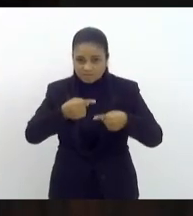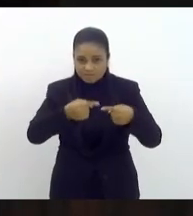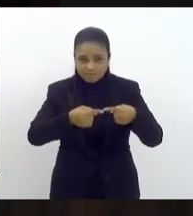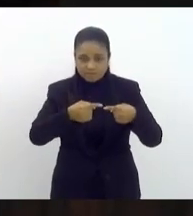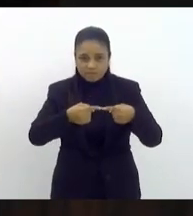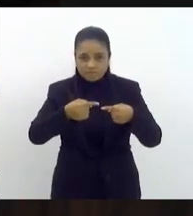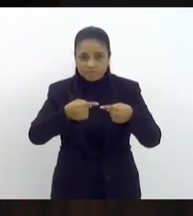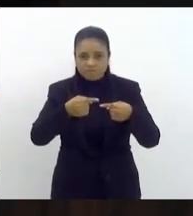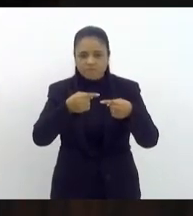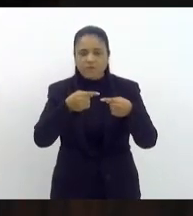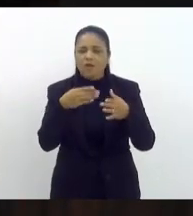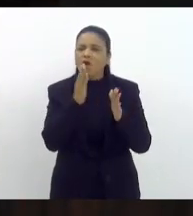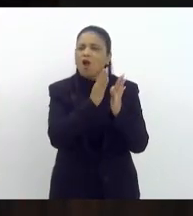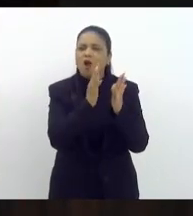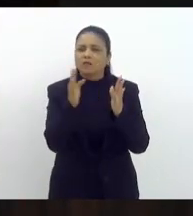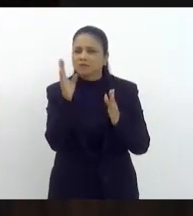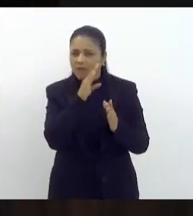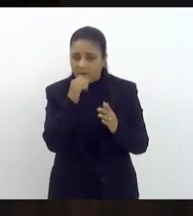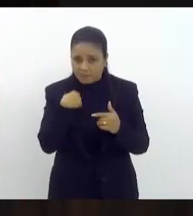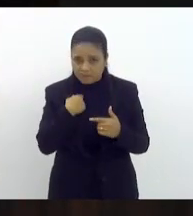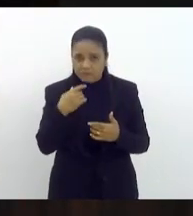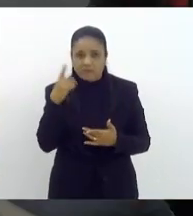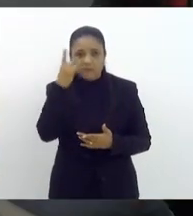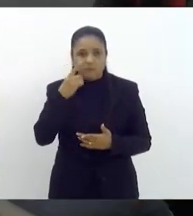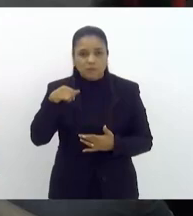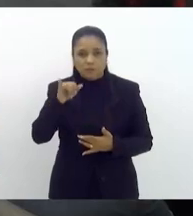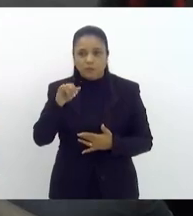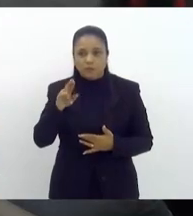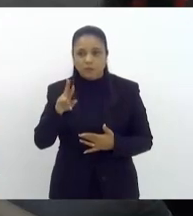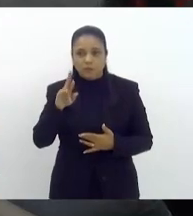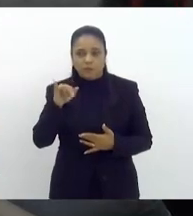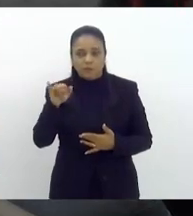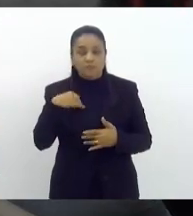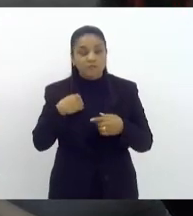de ordem rápida Presidente por favor